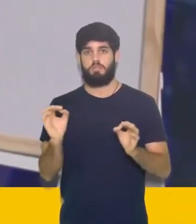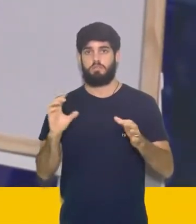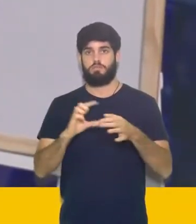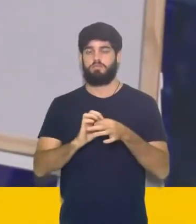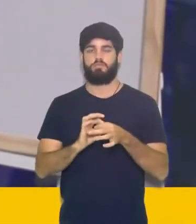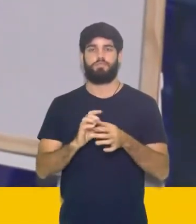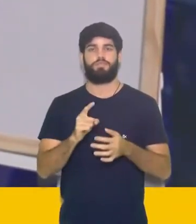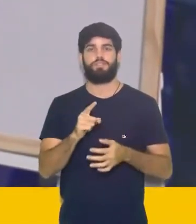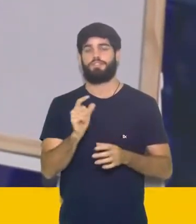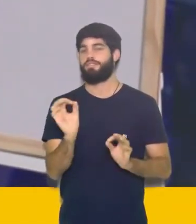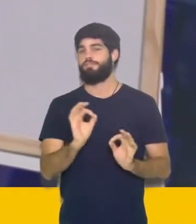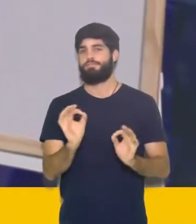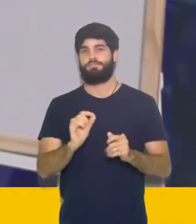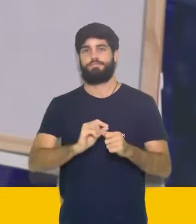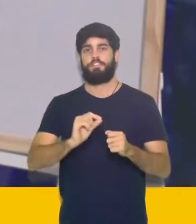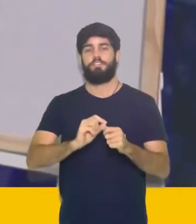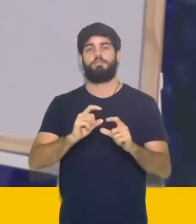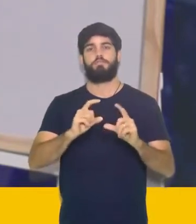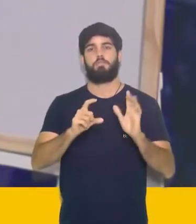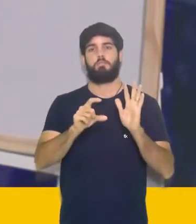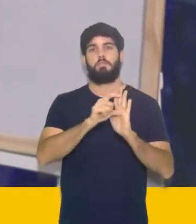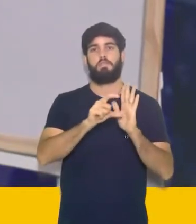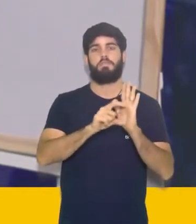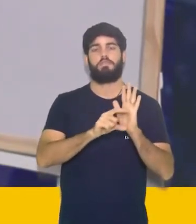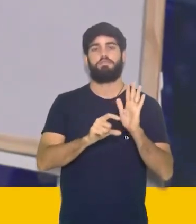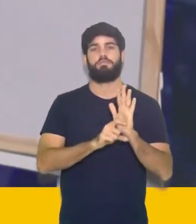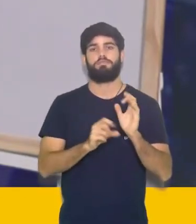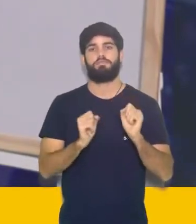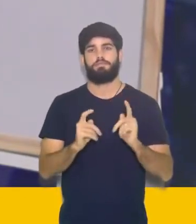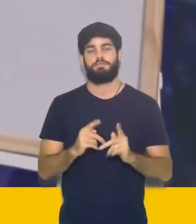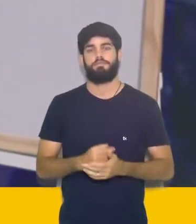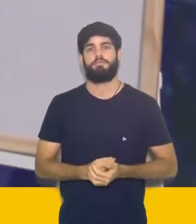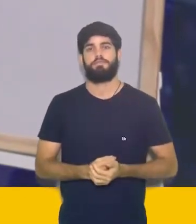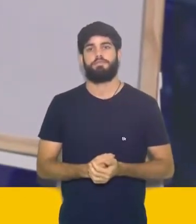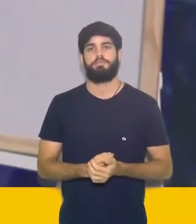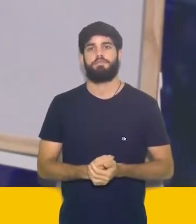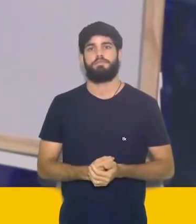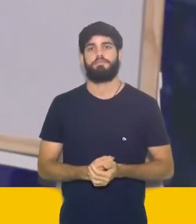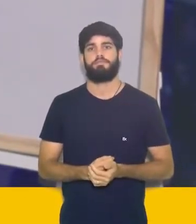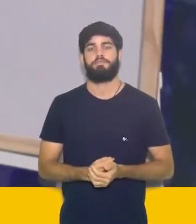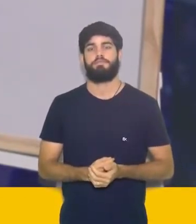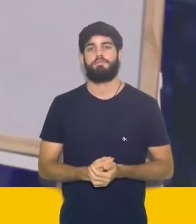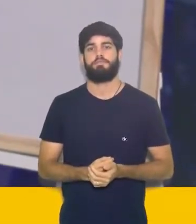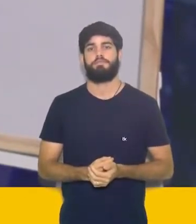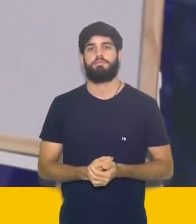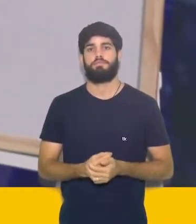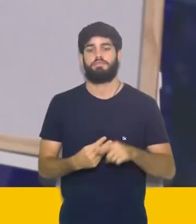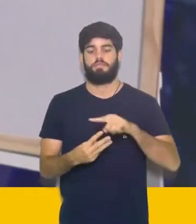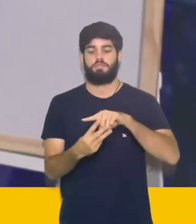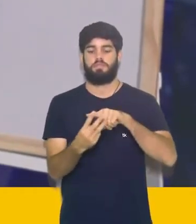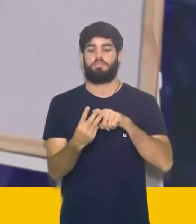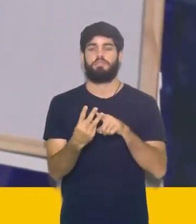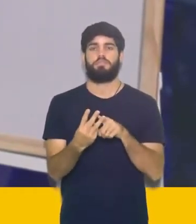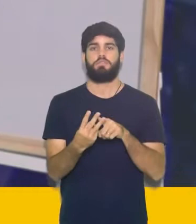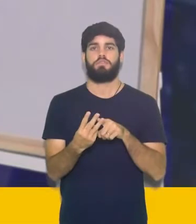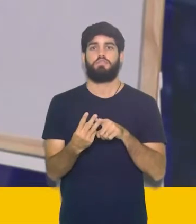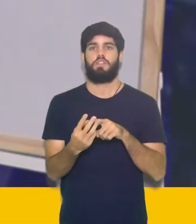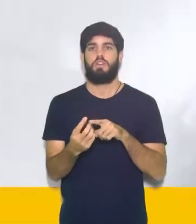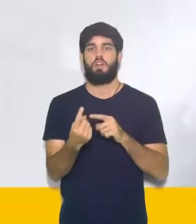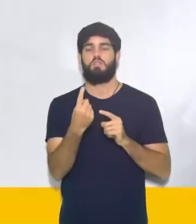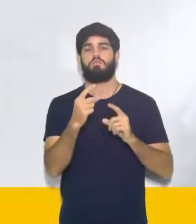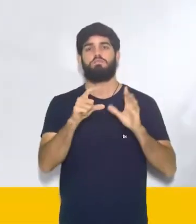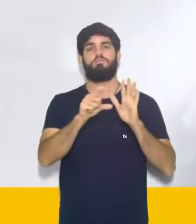conectar, você não fez um parágrafo, tá bem? Então vamos lá. Conector. Para 3 períodos, para